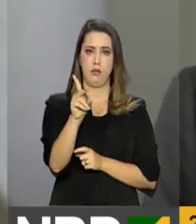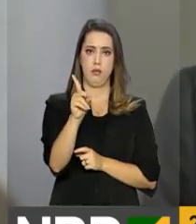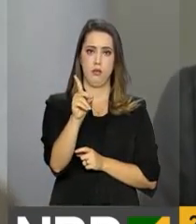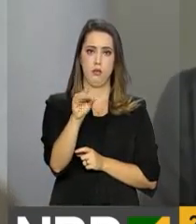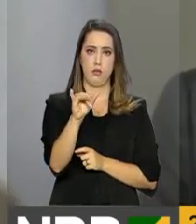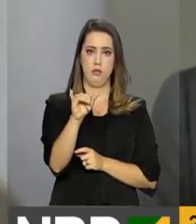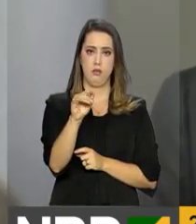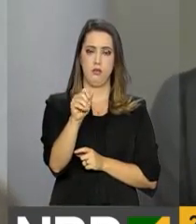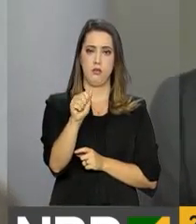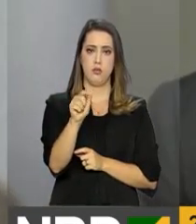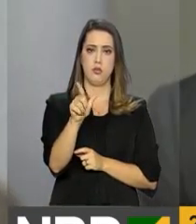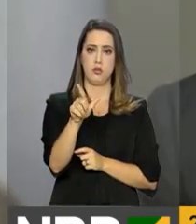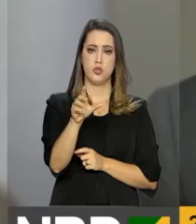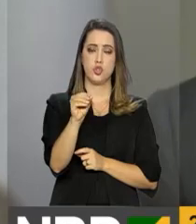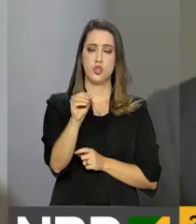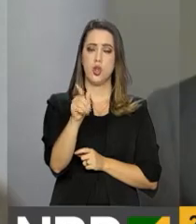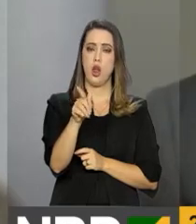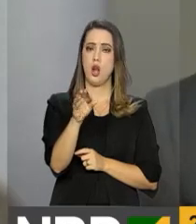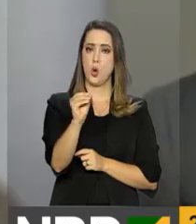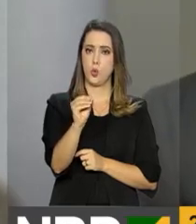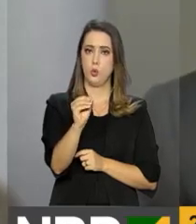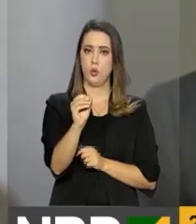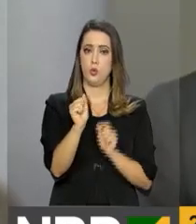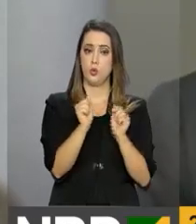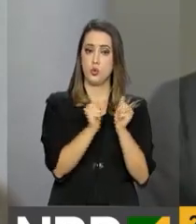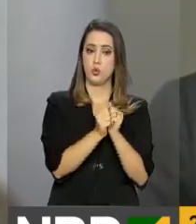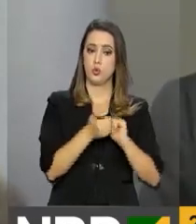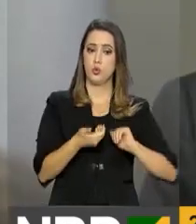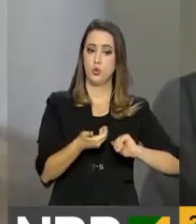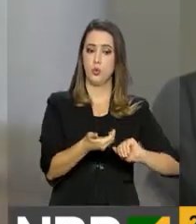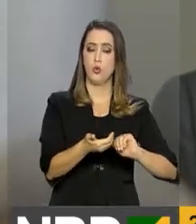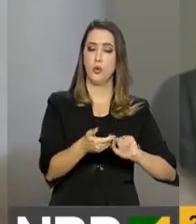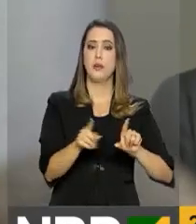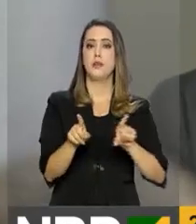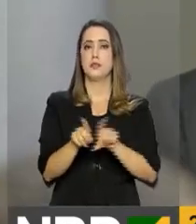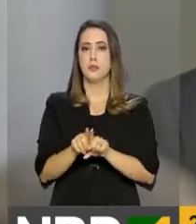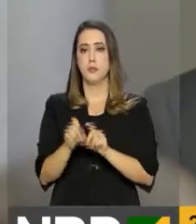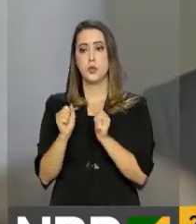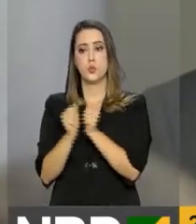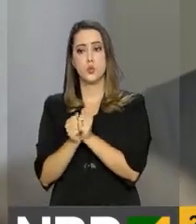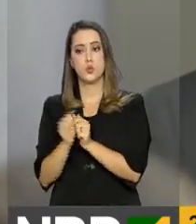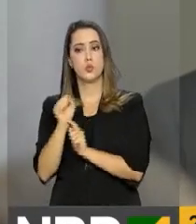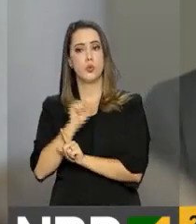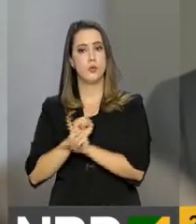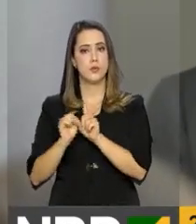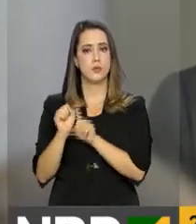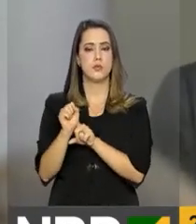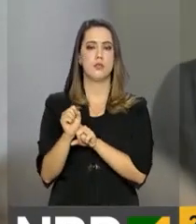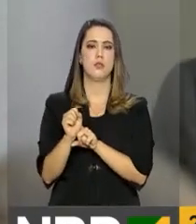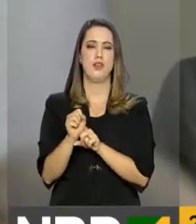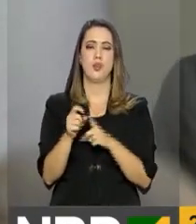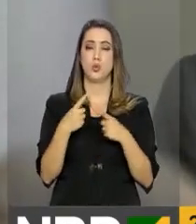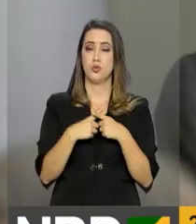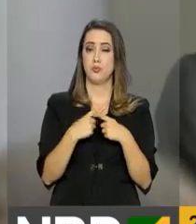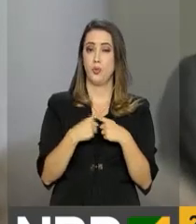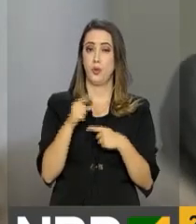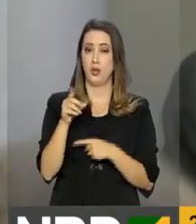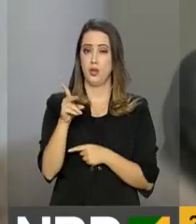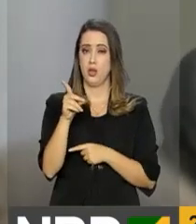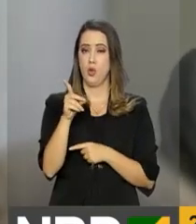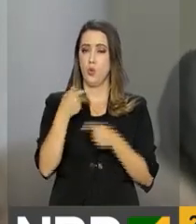a sociedade. Até porque esse diálogo estava bastante estremecido, aliás, não se consolidou,